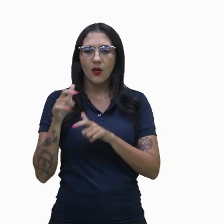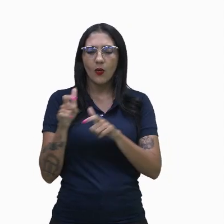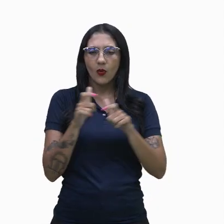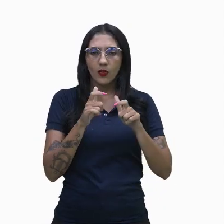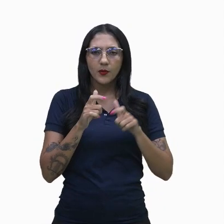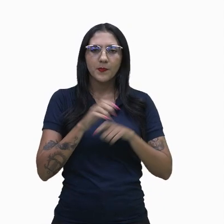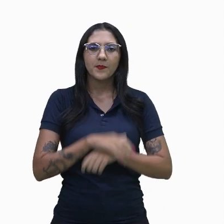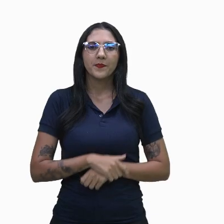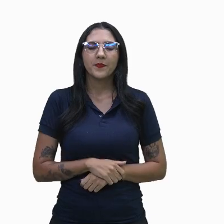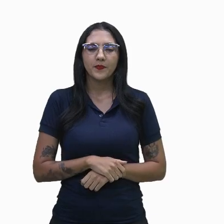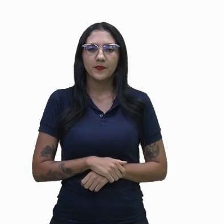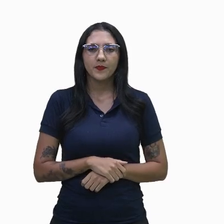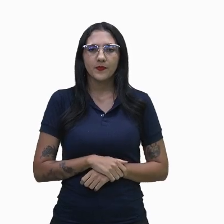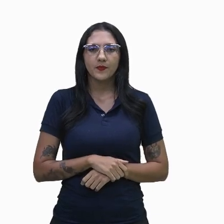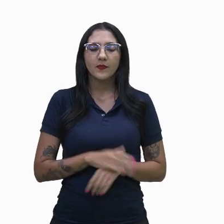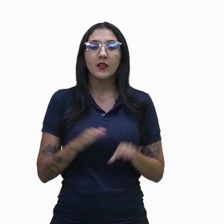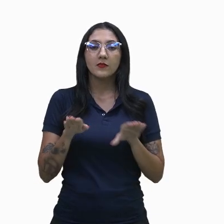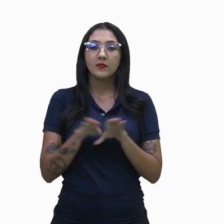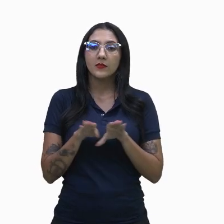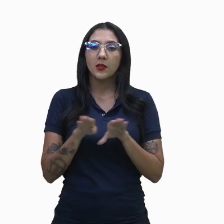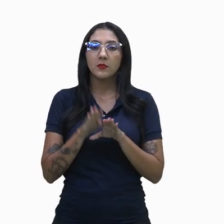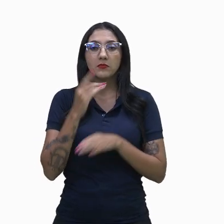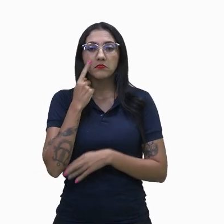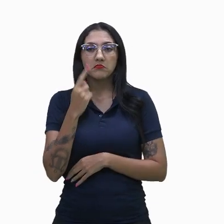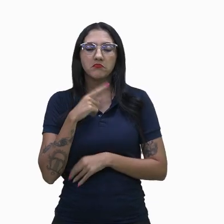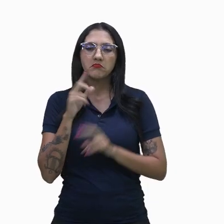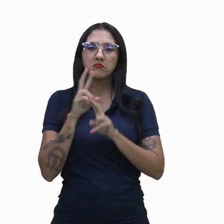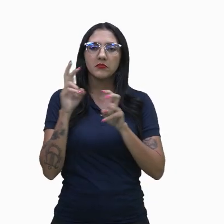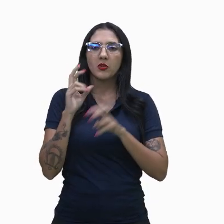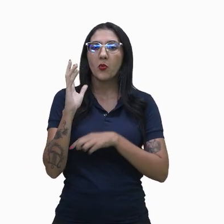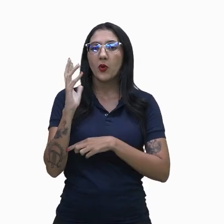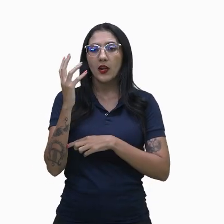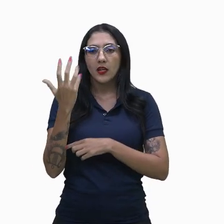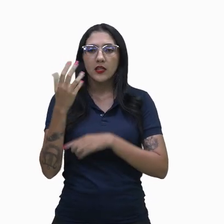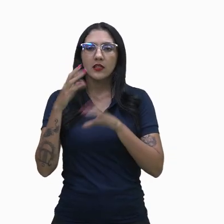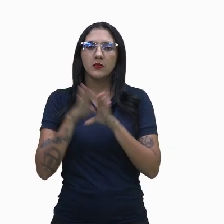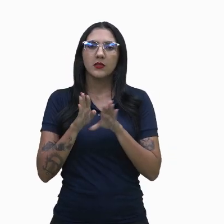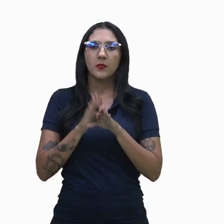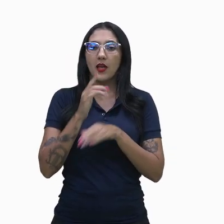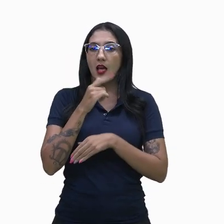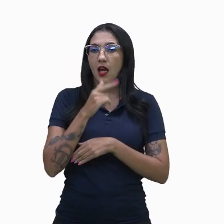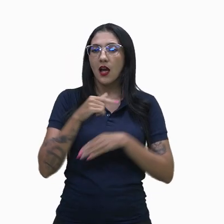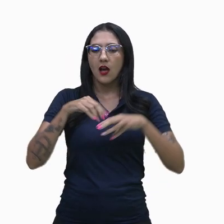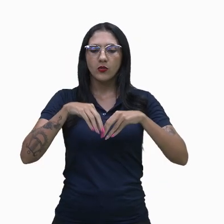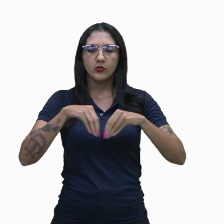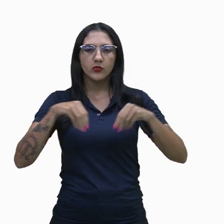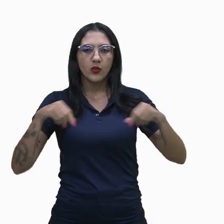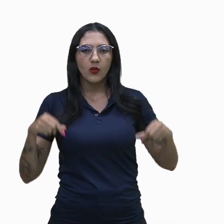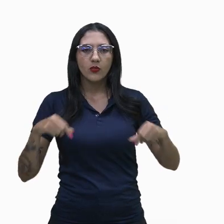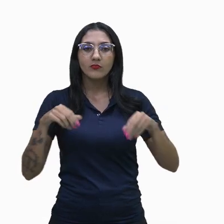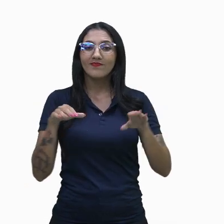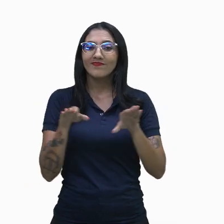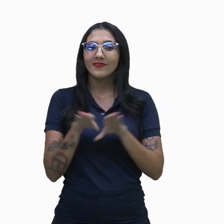temos ali as questões climáticas, a água, o solo, além de